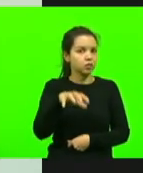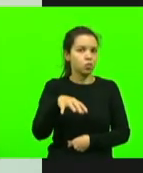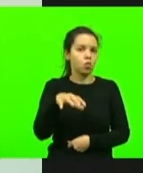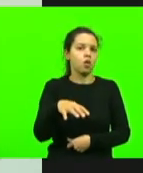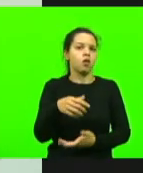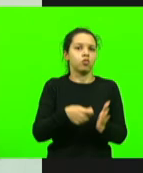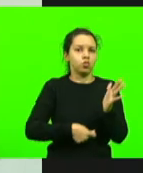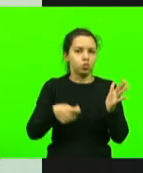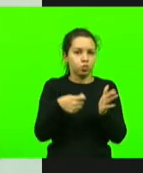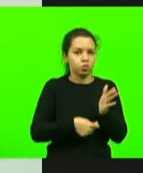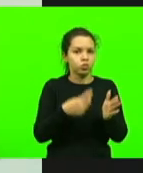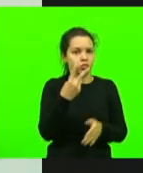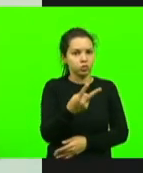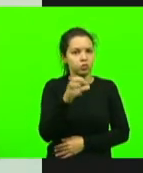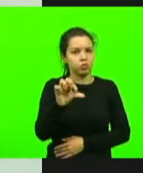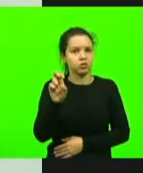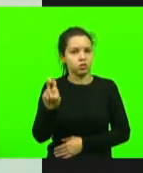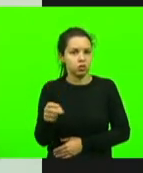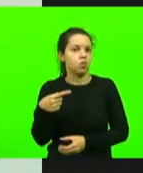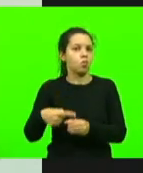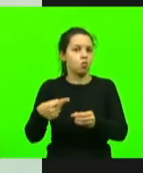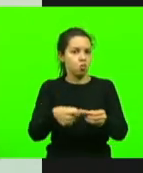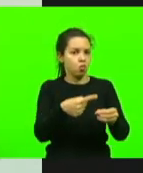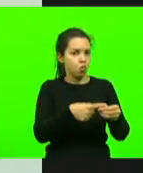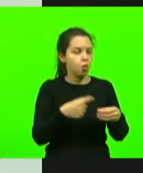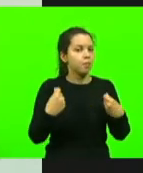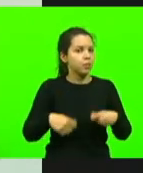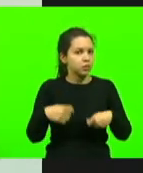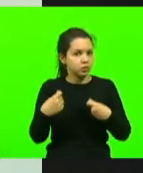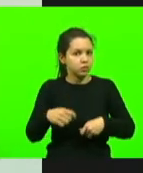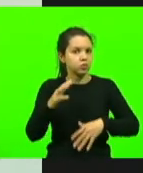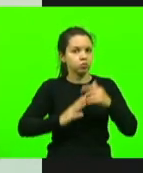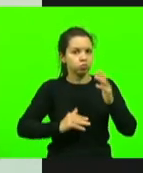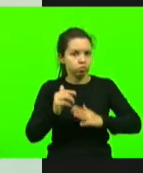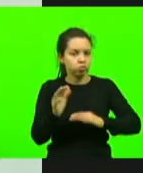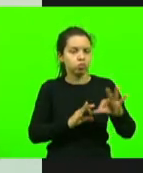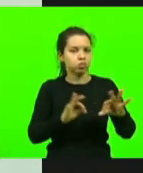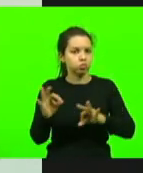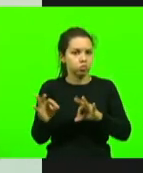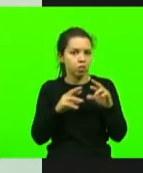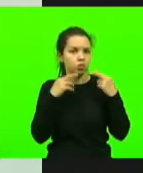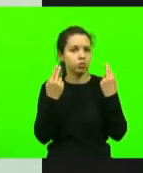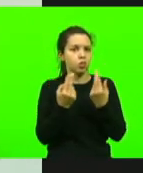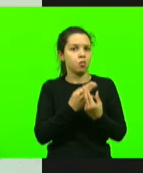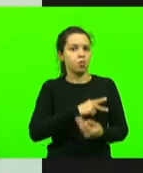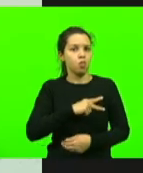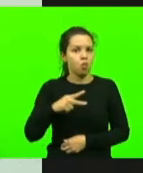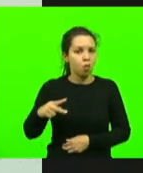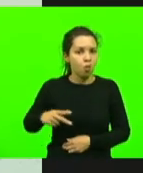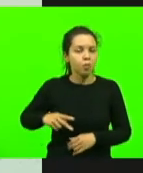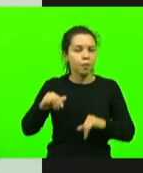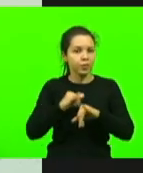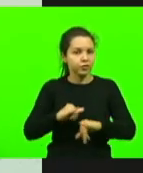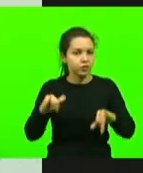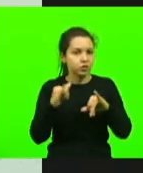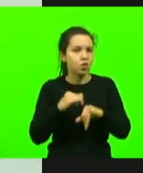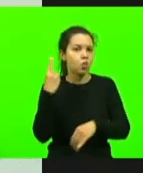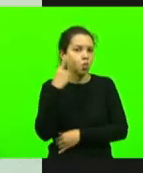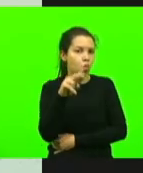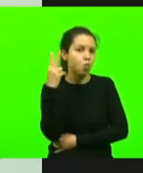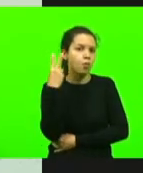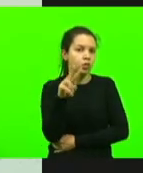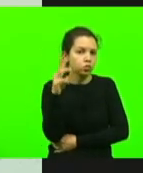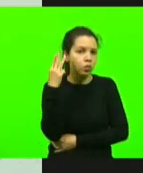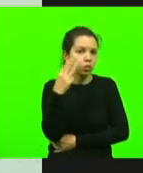nos 295 municípios fazer atividades fazer audiências públicas para sem manifestações uma duas três quatro